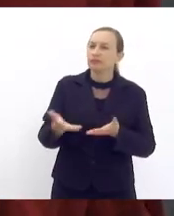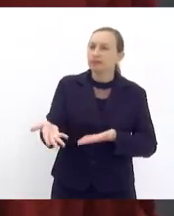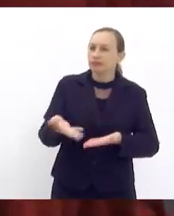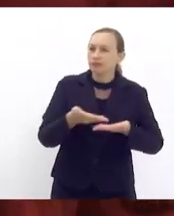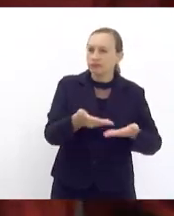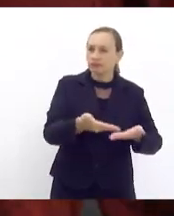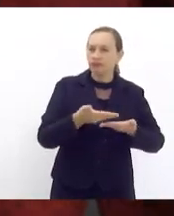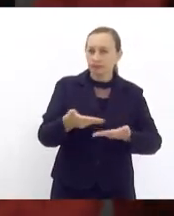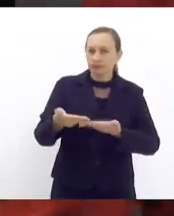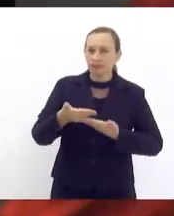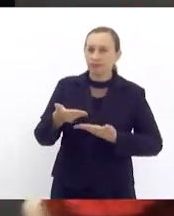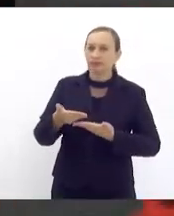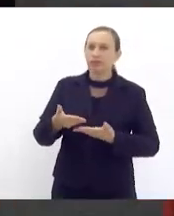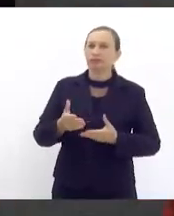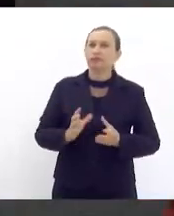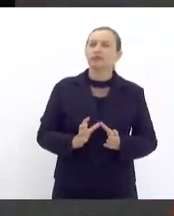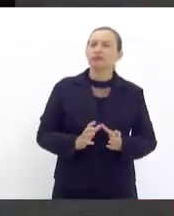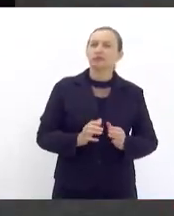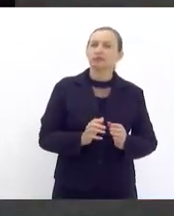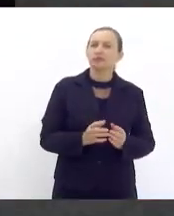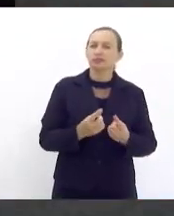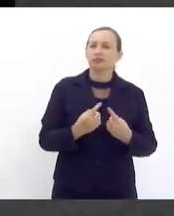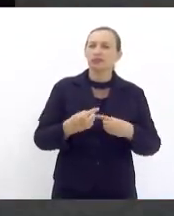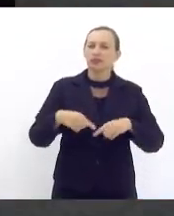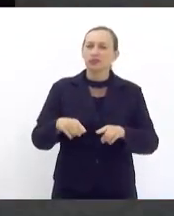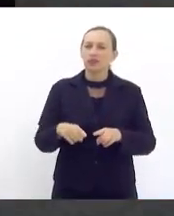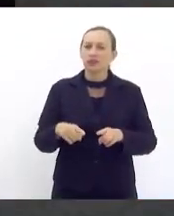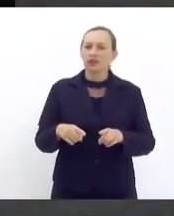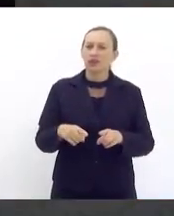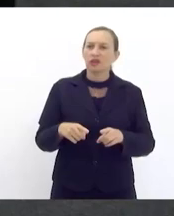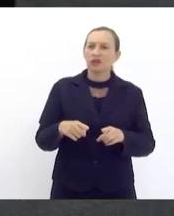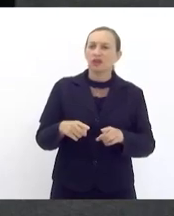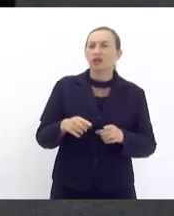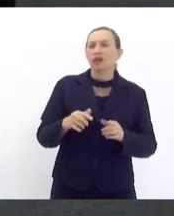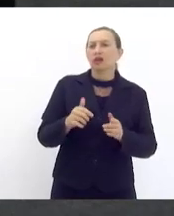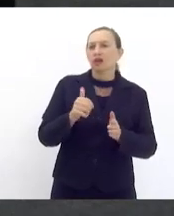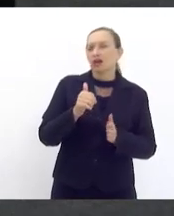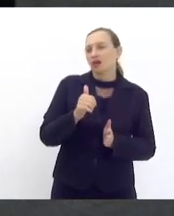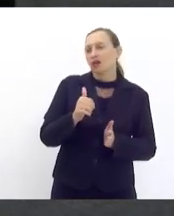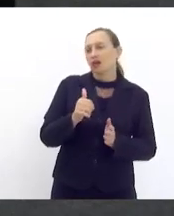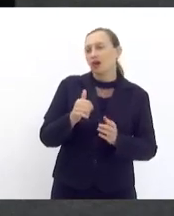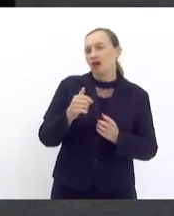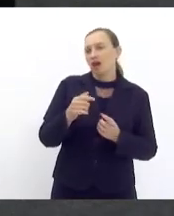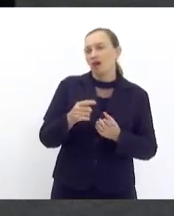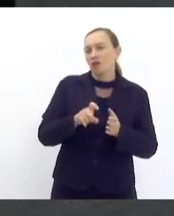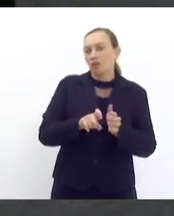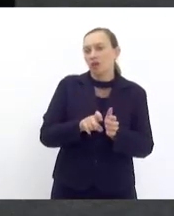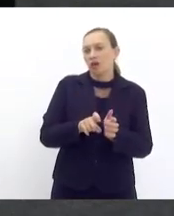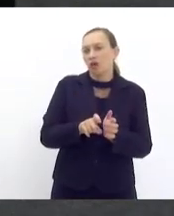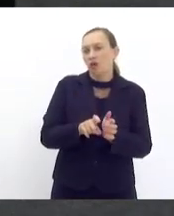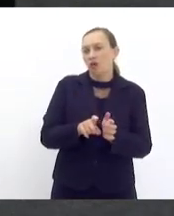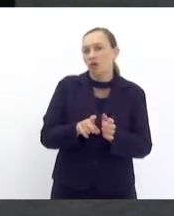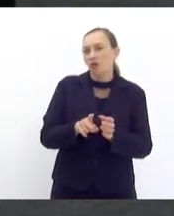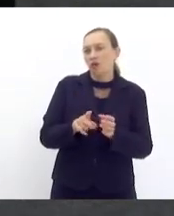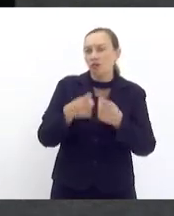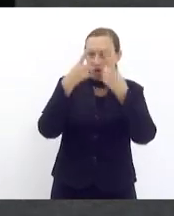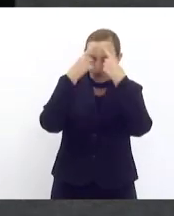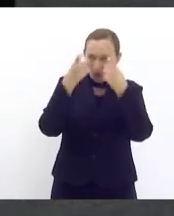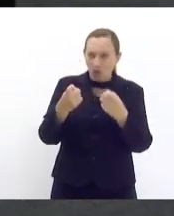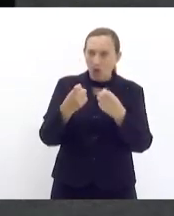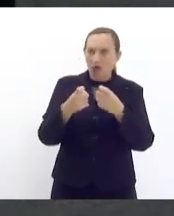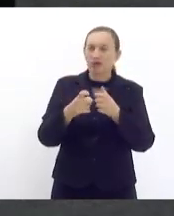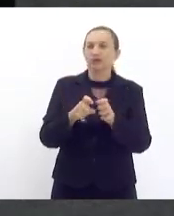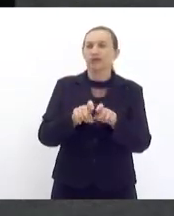a frente de enfrentamento a violência obstétrica dando consequência ao trabalho que a própria Renata Souza realizou